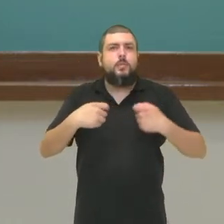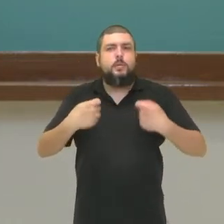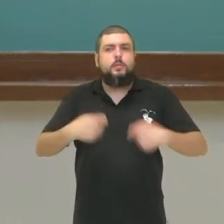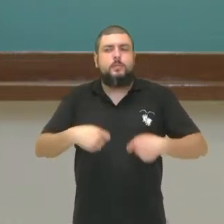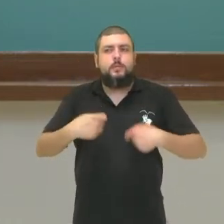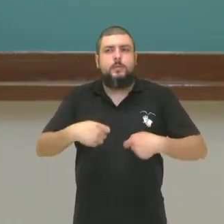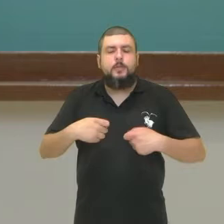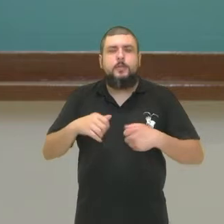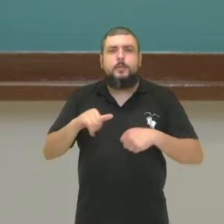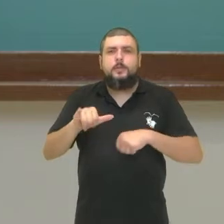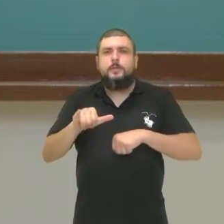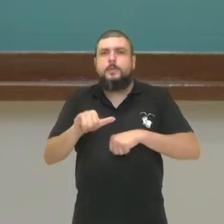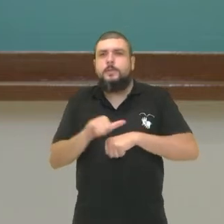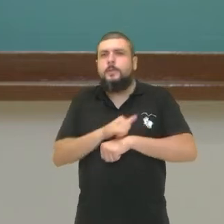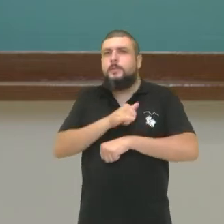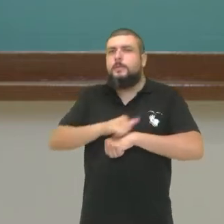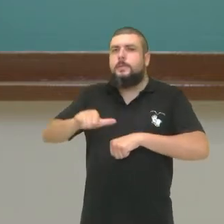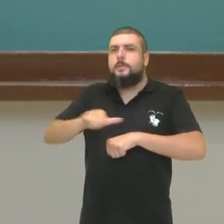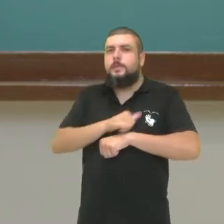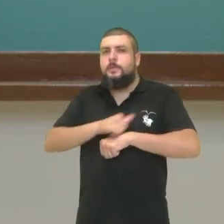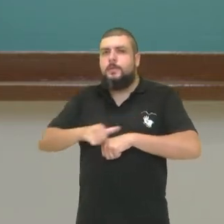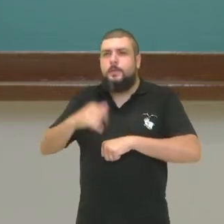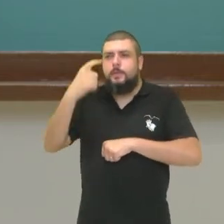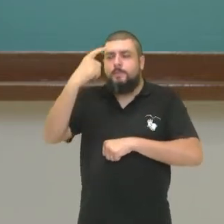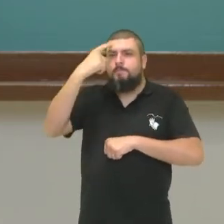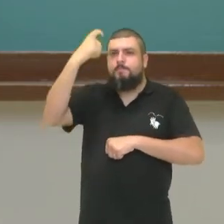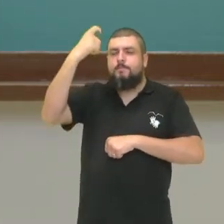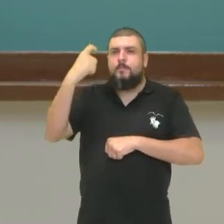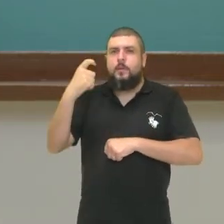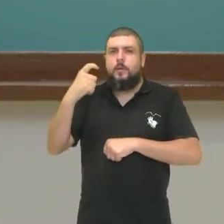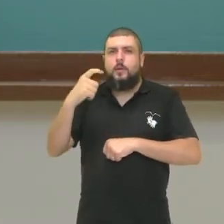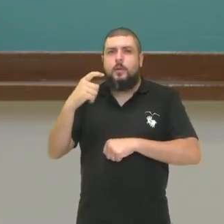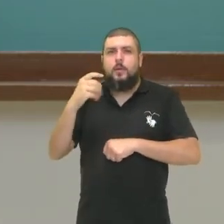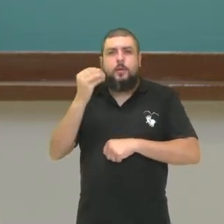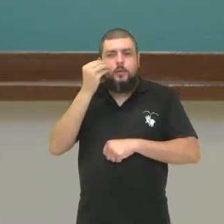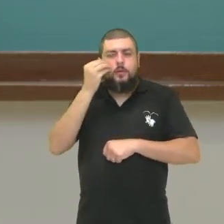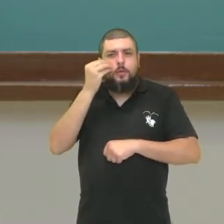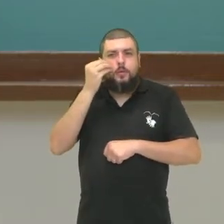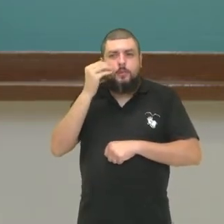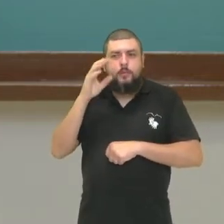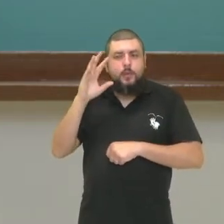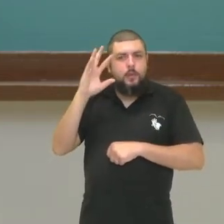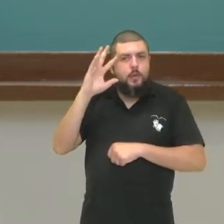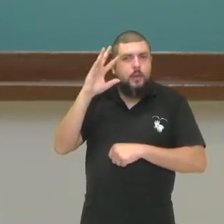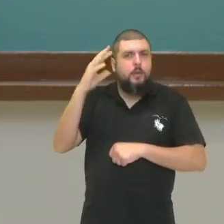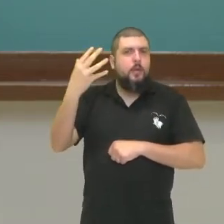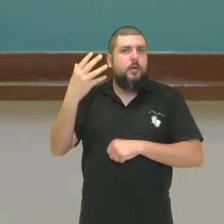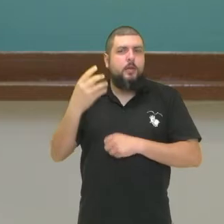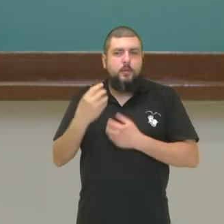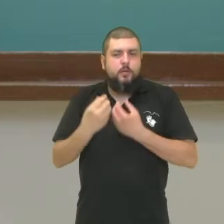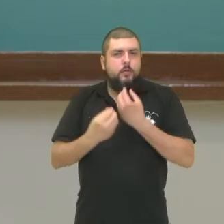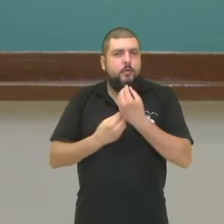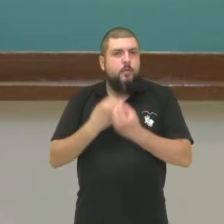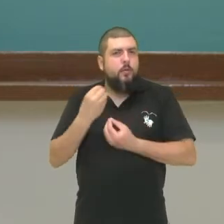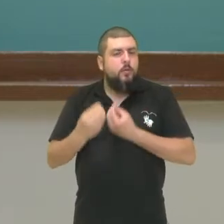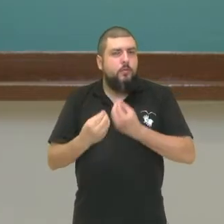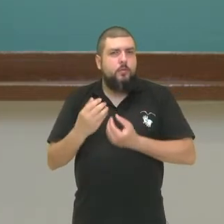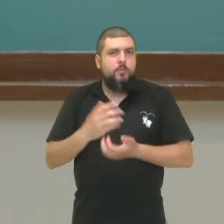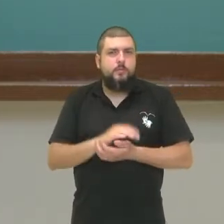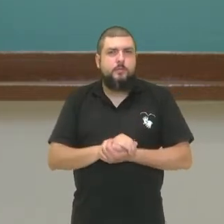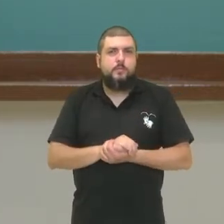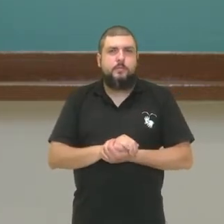algo para resolver aquela situação que eu estou sendo colocada ou que eu me